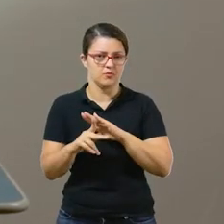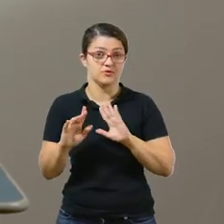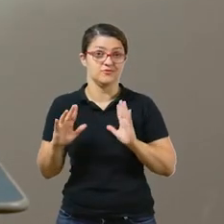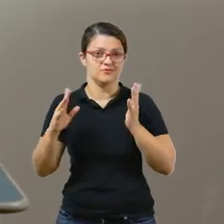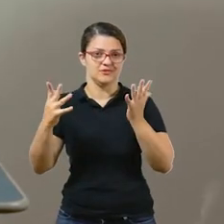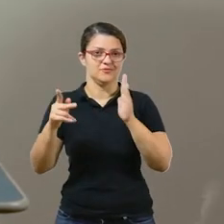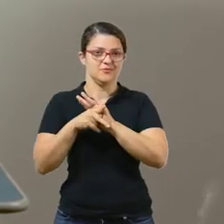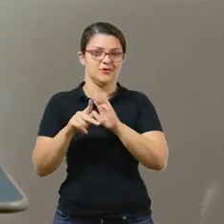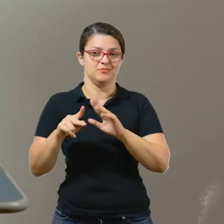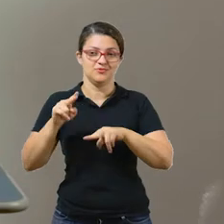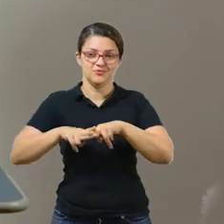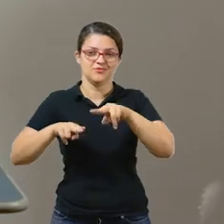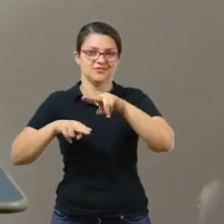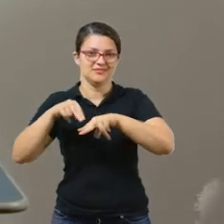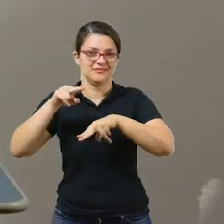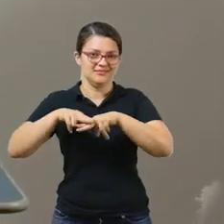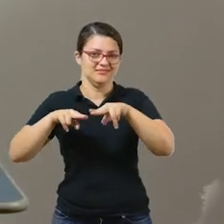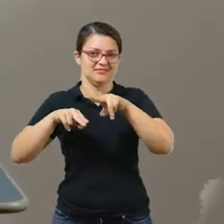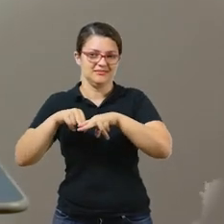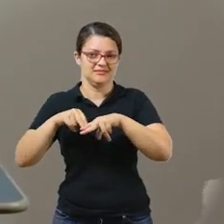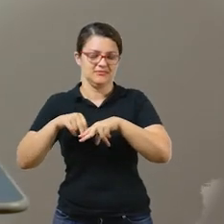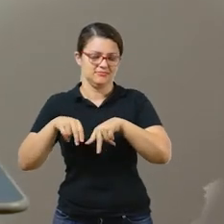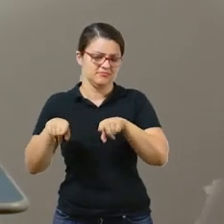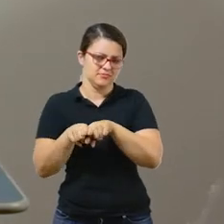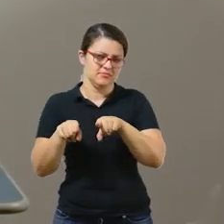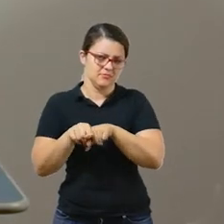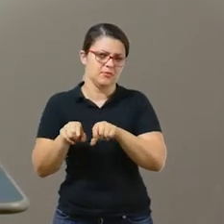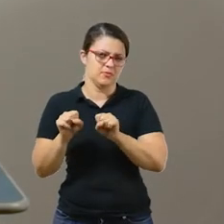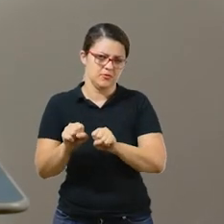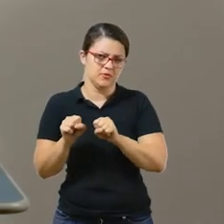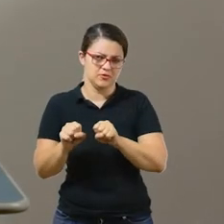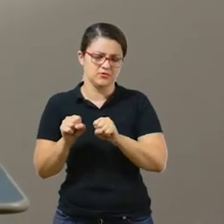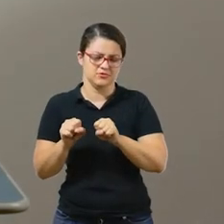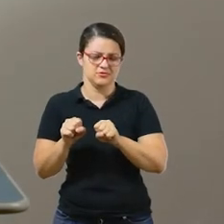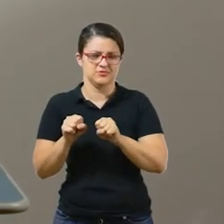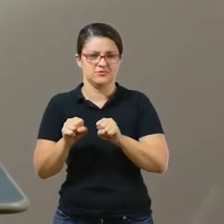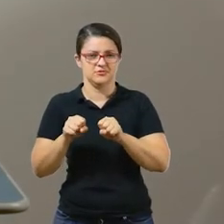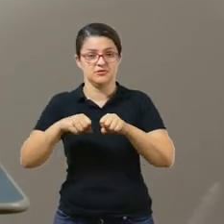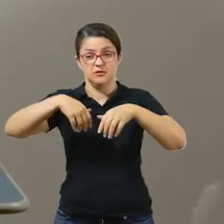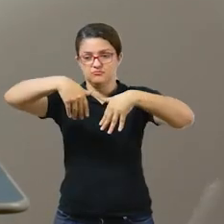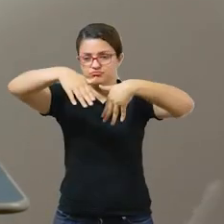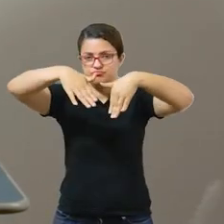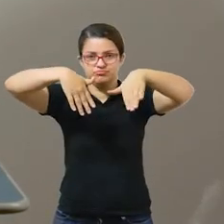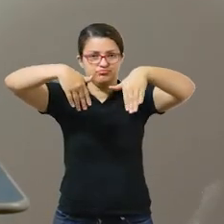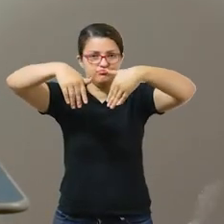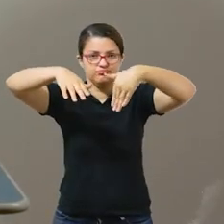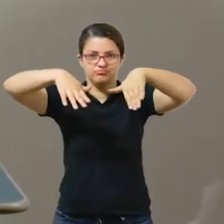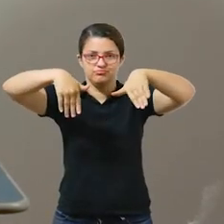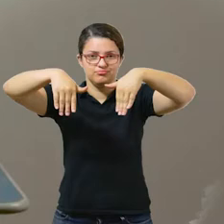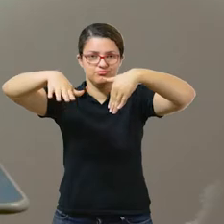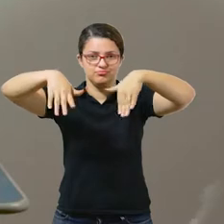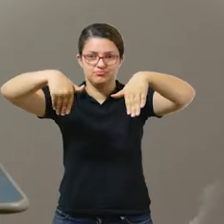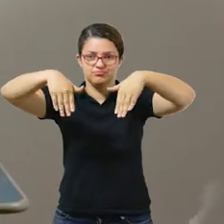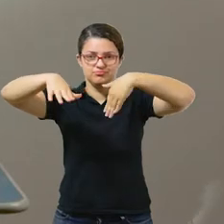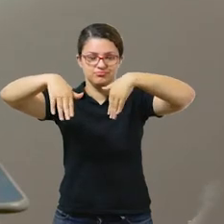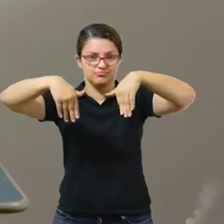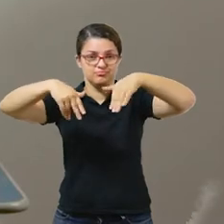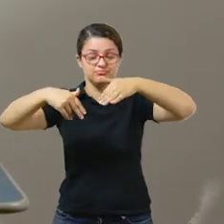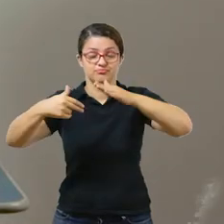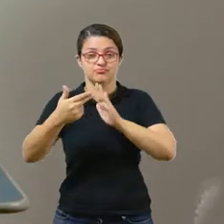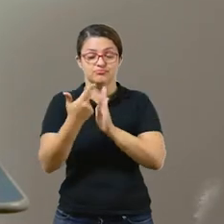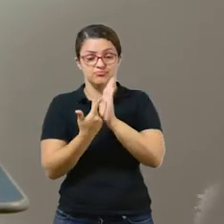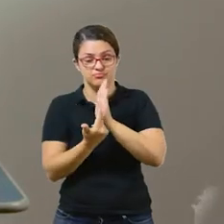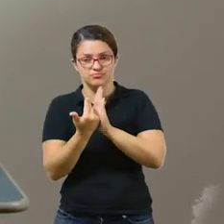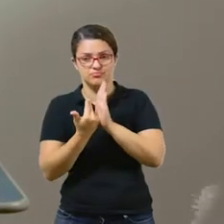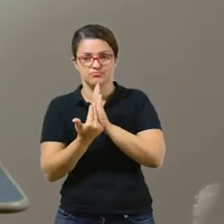festa junina e faça bandeirinhas, que também é utilizado para o cenário da festa junina, podendo também fazer recorte até de uma